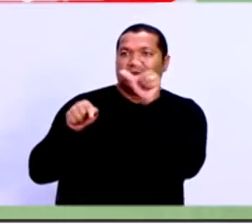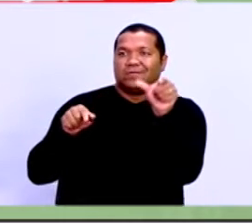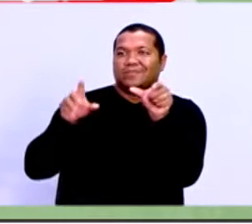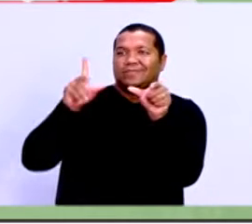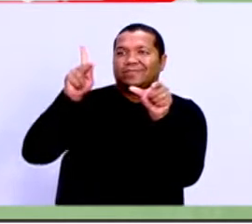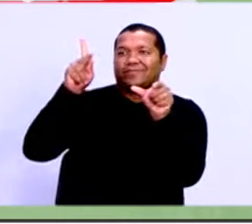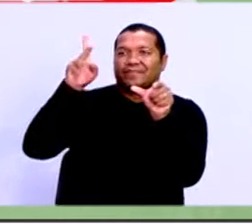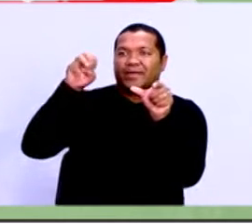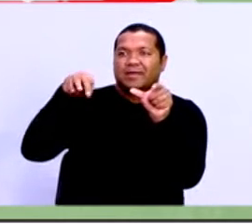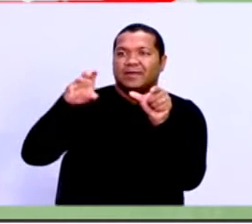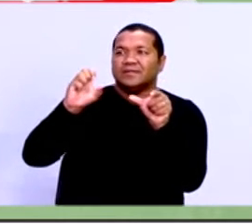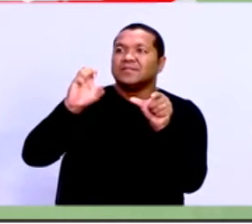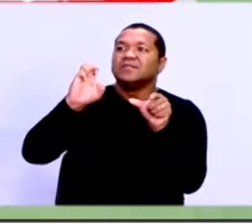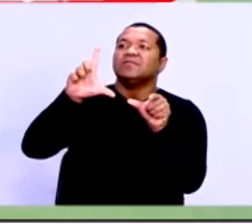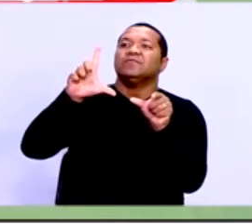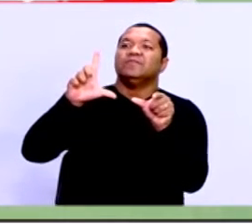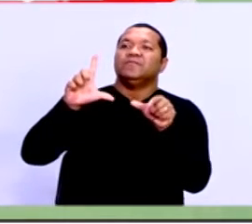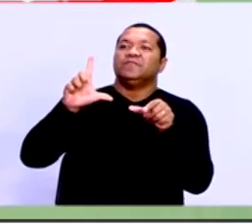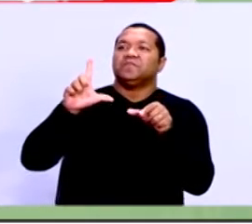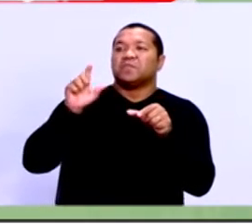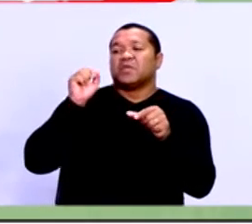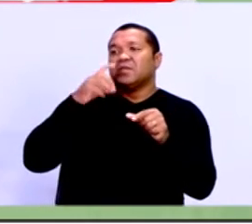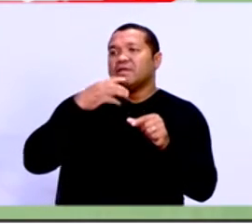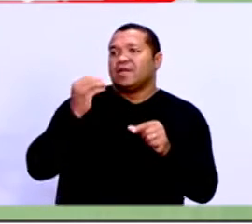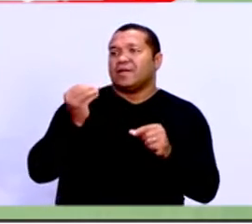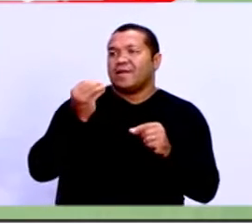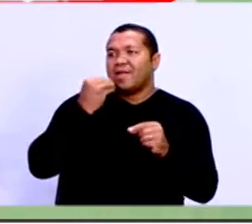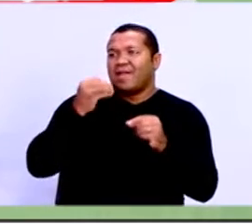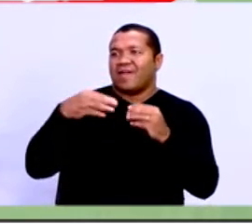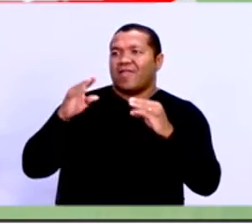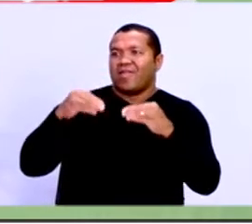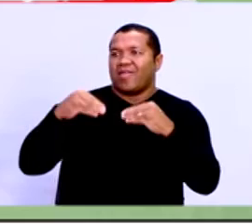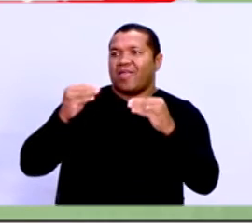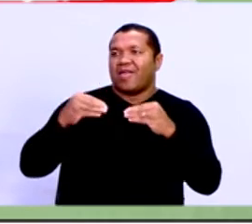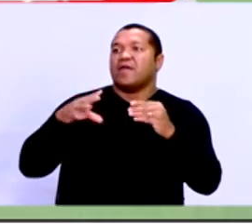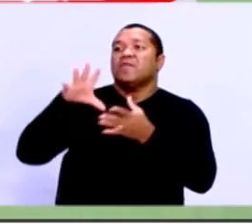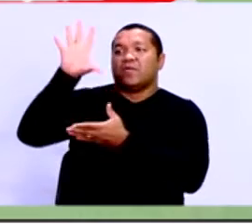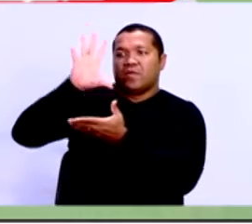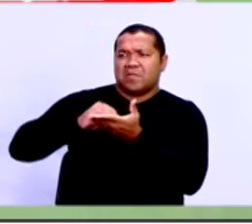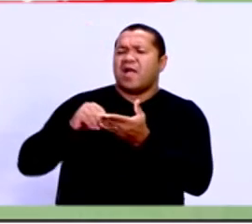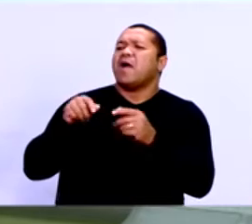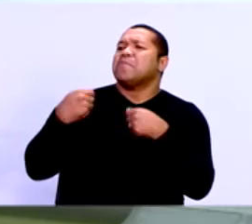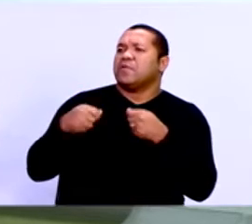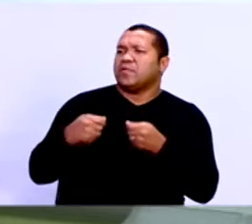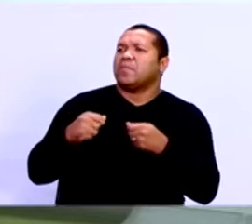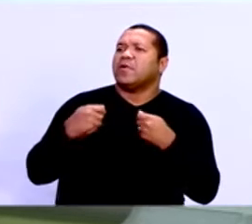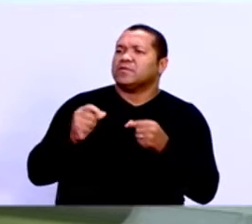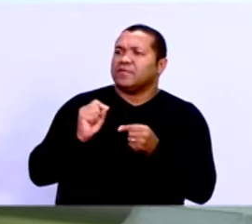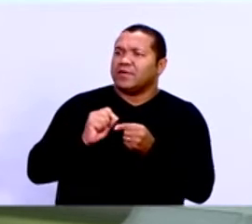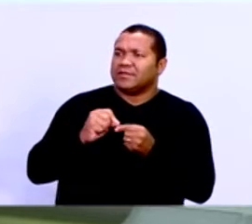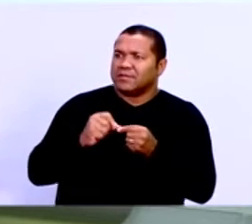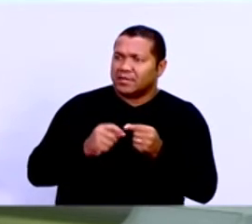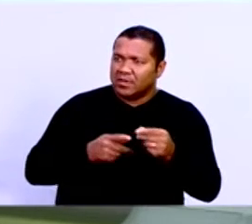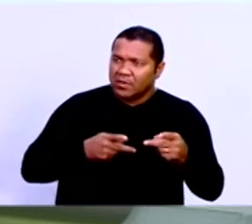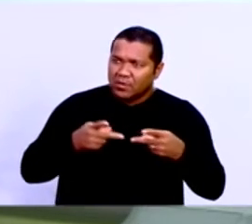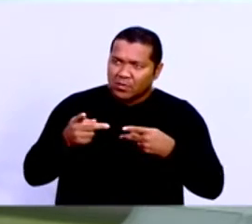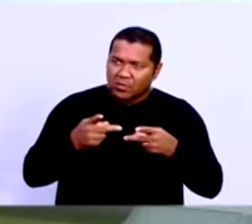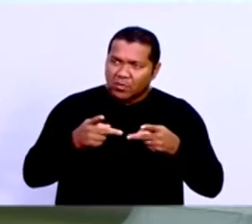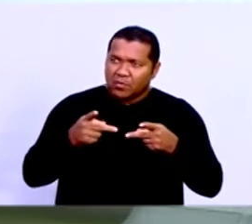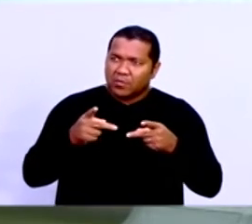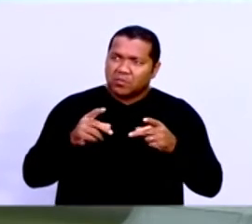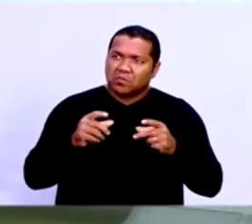bem fácil de utilizar também vocês podem usar professora eu posso utilizar o penso eu posso fazer o protótipo de tela